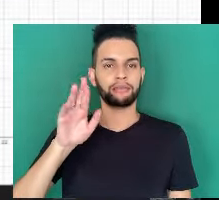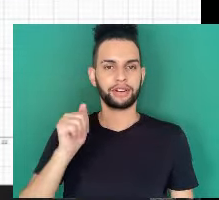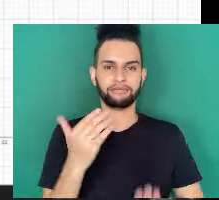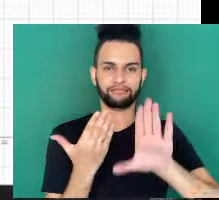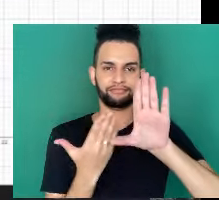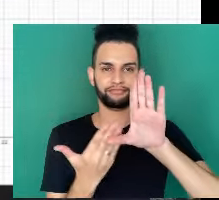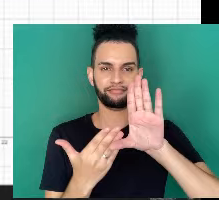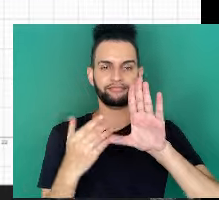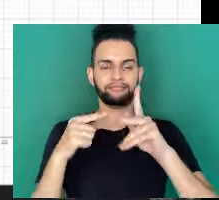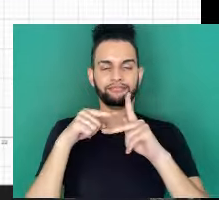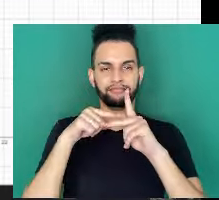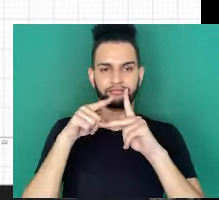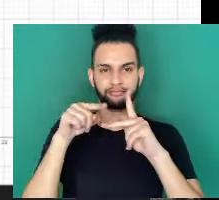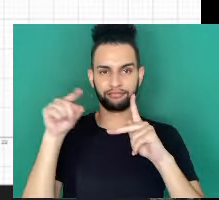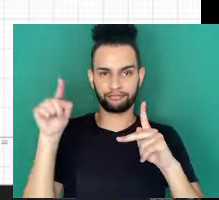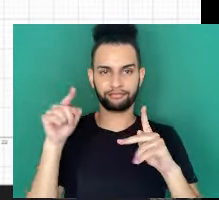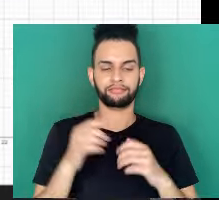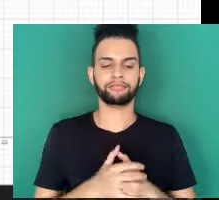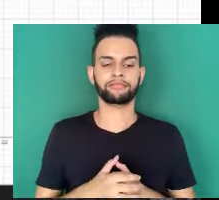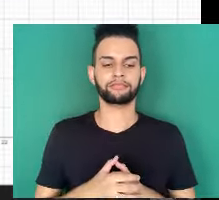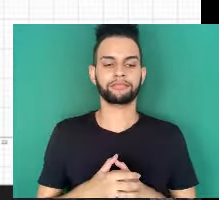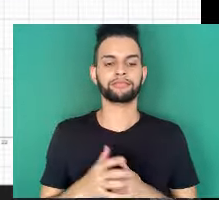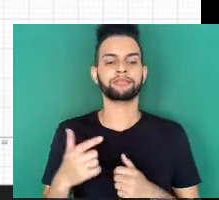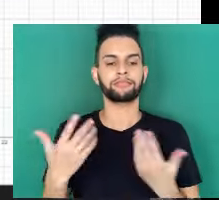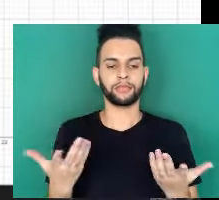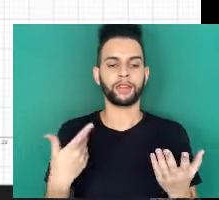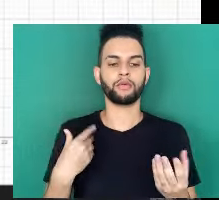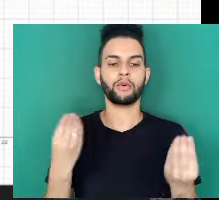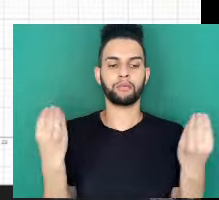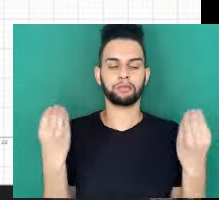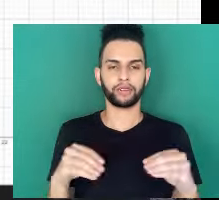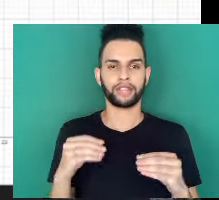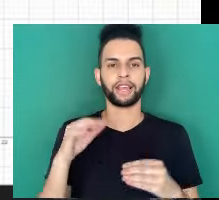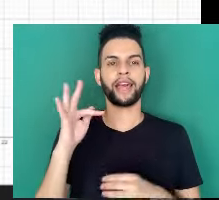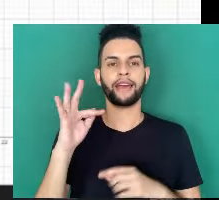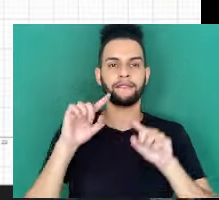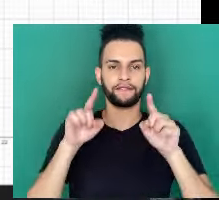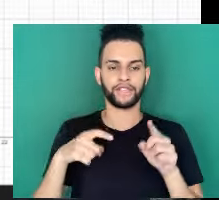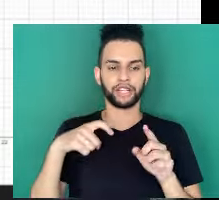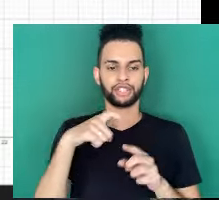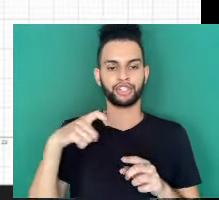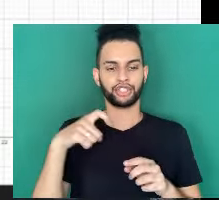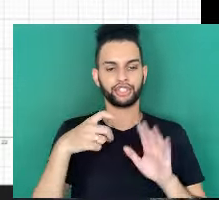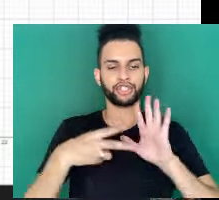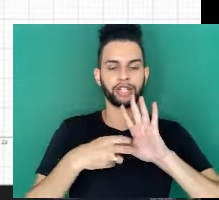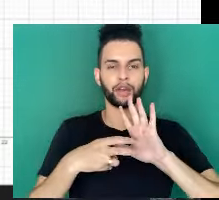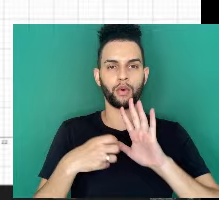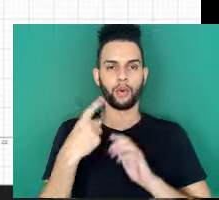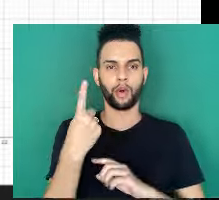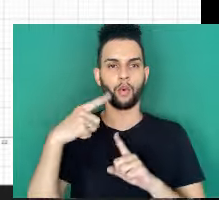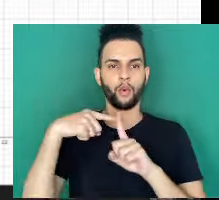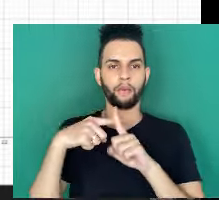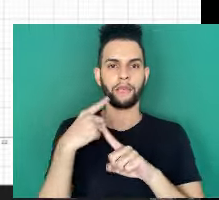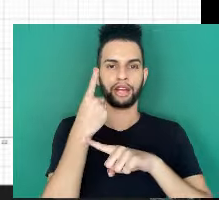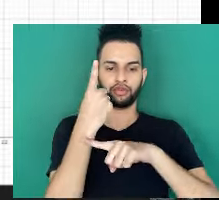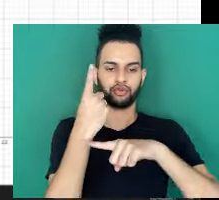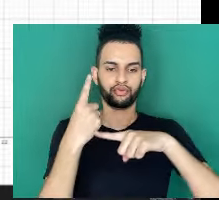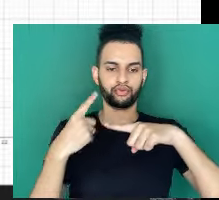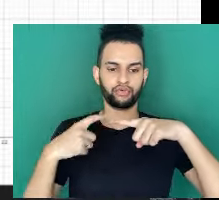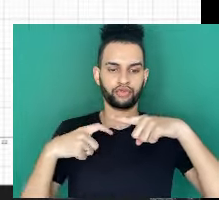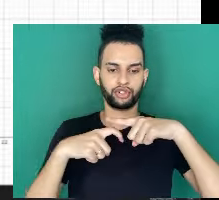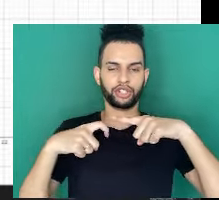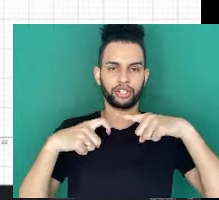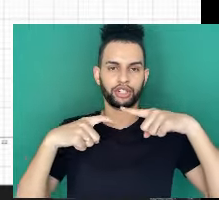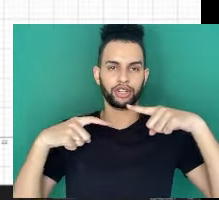plotei o gráfico dessa função f de x igual a 1 mais 1 sobre x elevado a x. E o gráfico